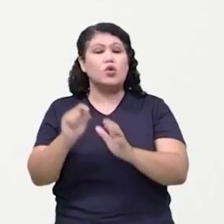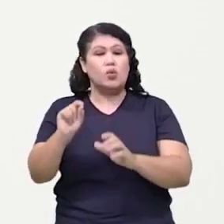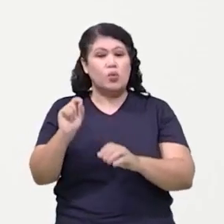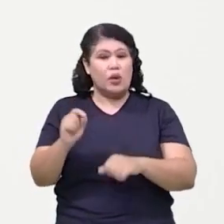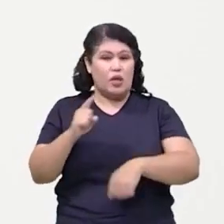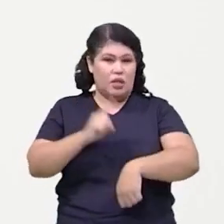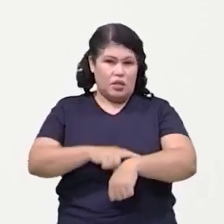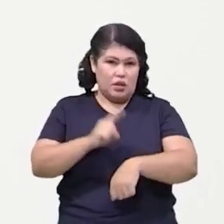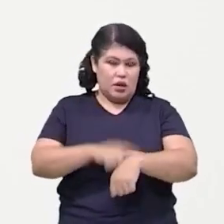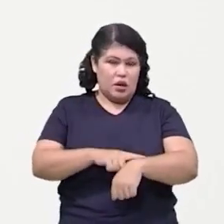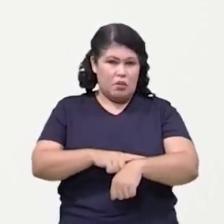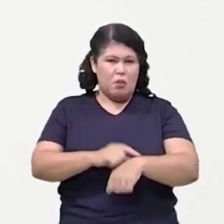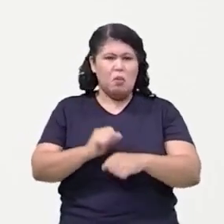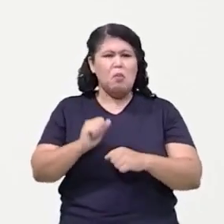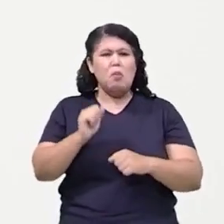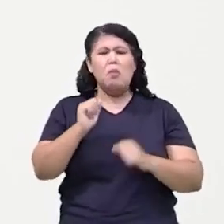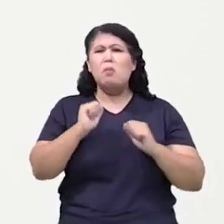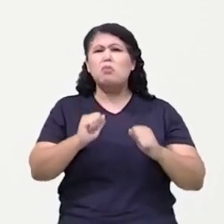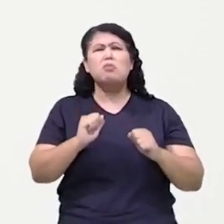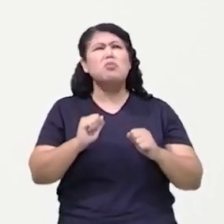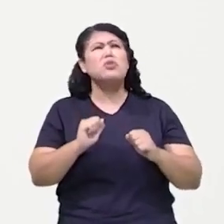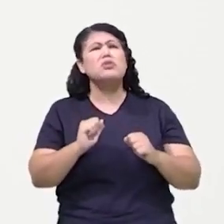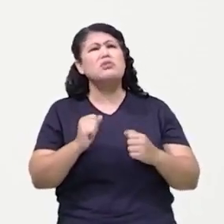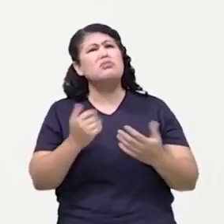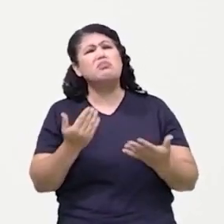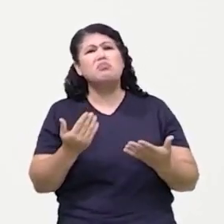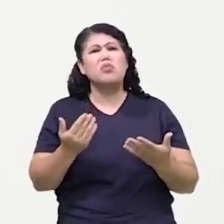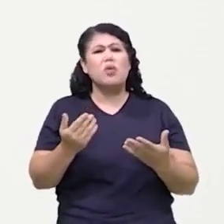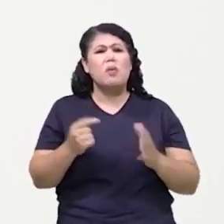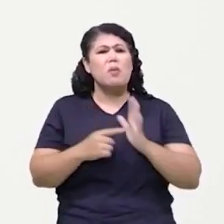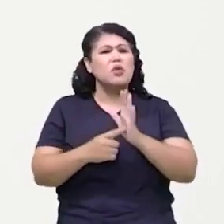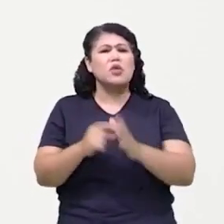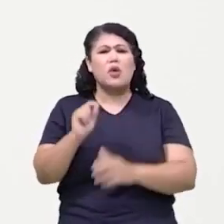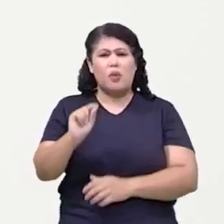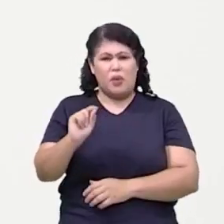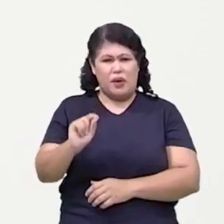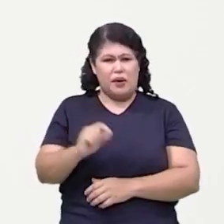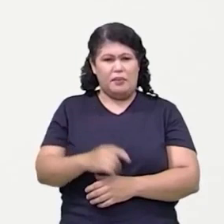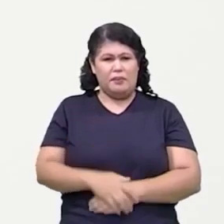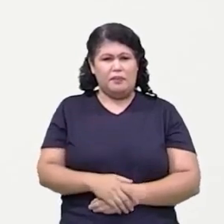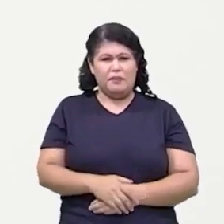claro? Podia ser uma outra circunstância que a gente vai ver agora.